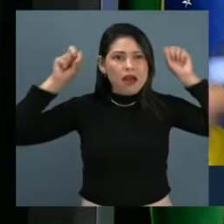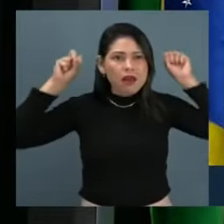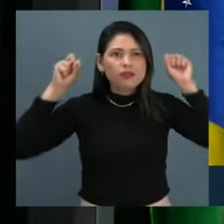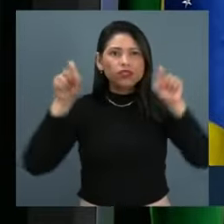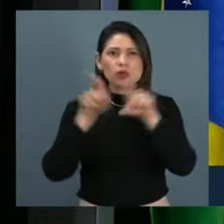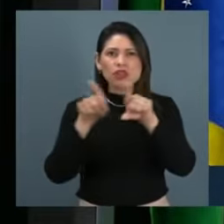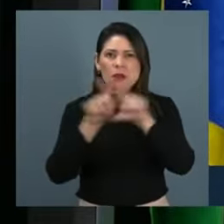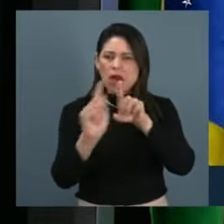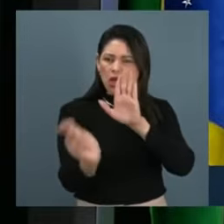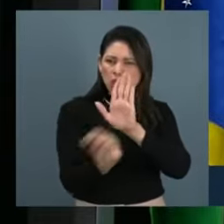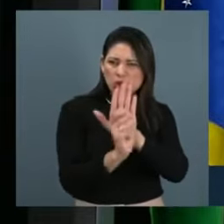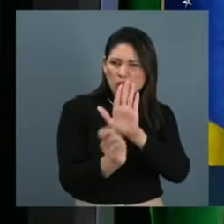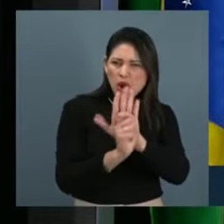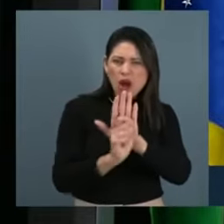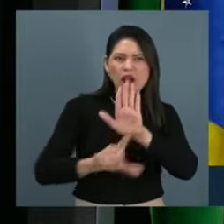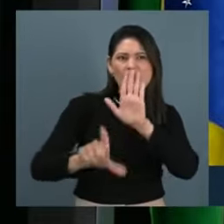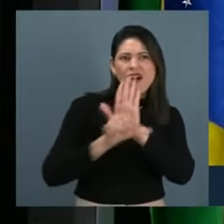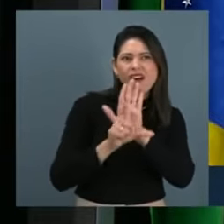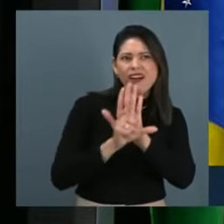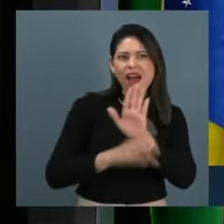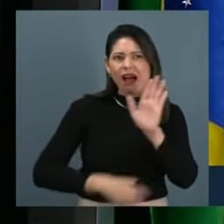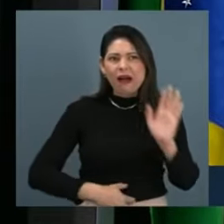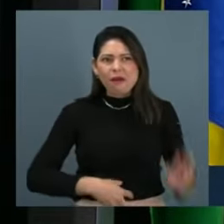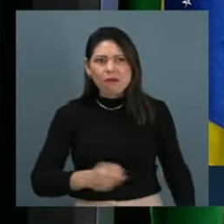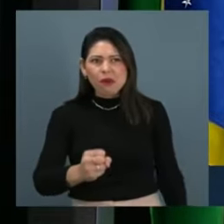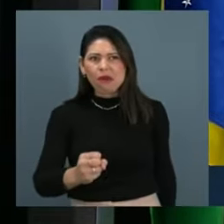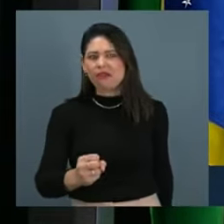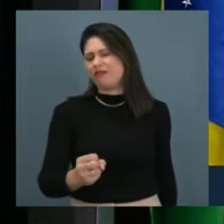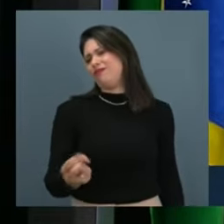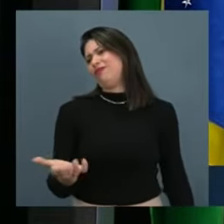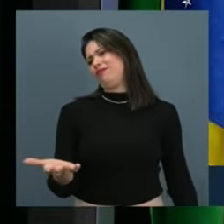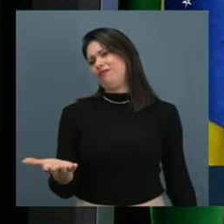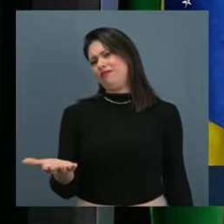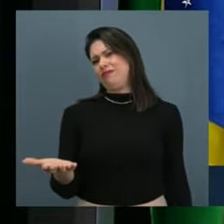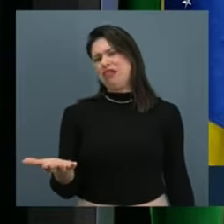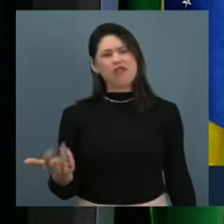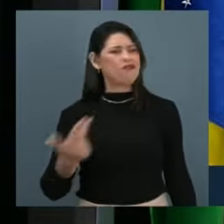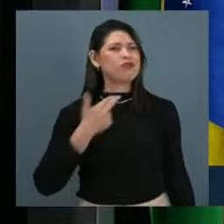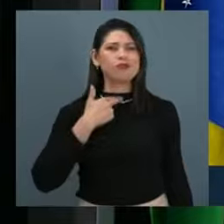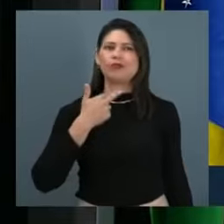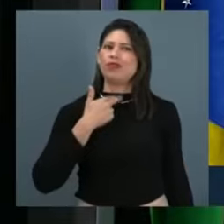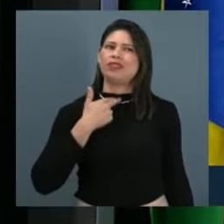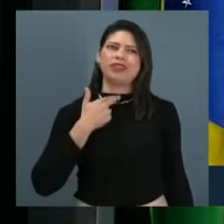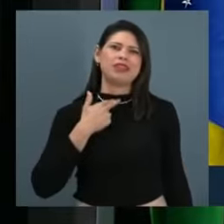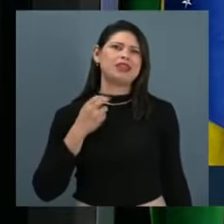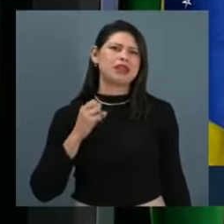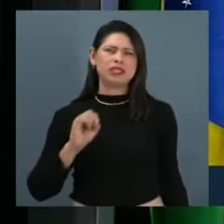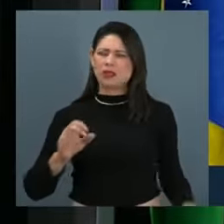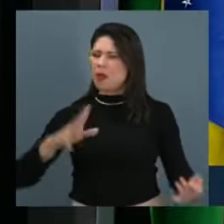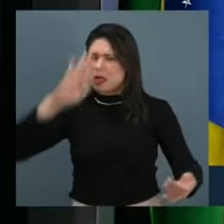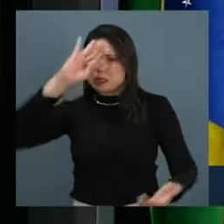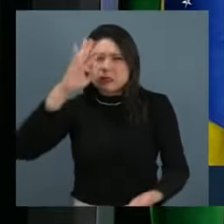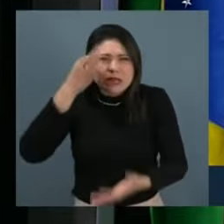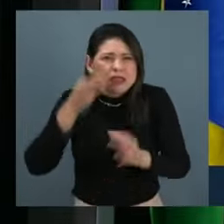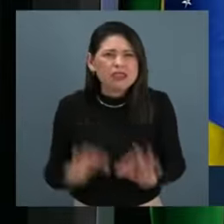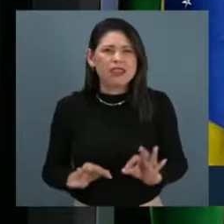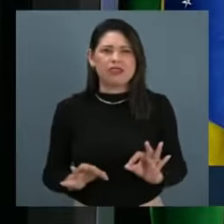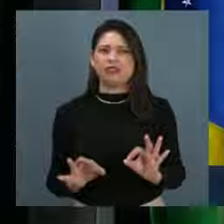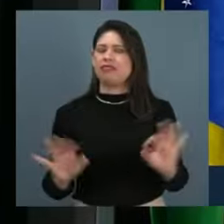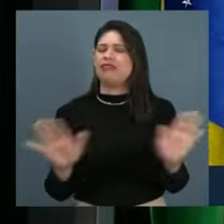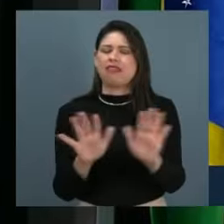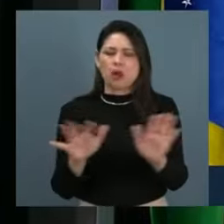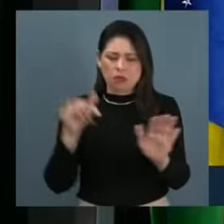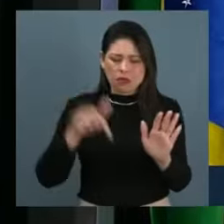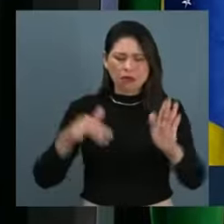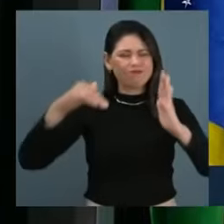drogas. Ele não poderia jamais, se não tivesse a certeza da impunidade dessa